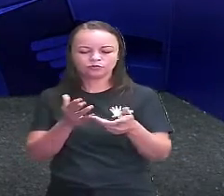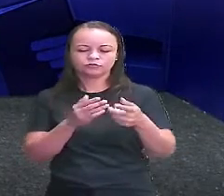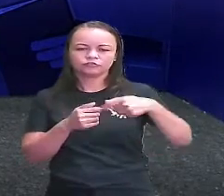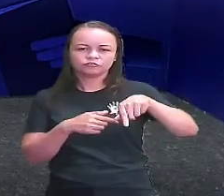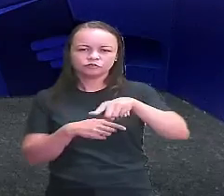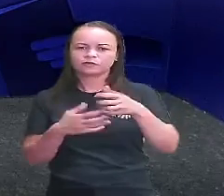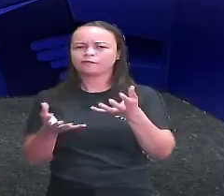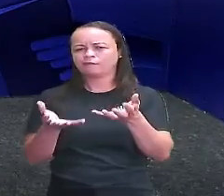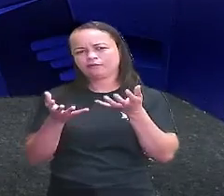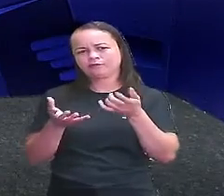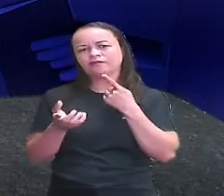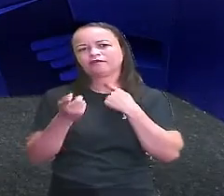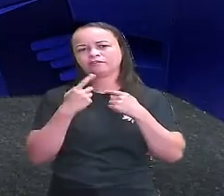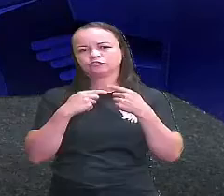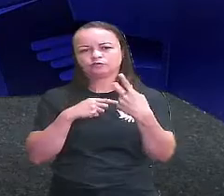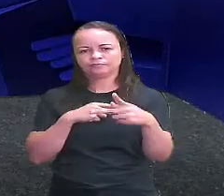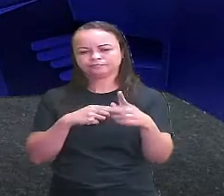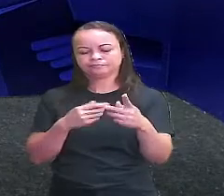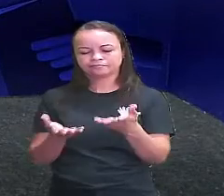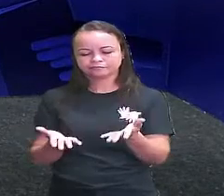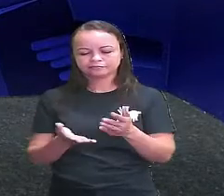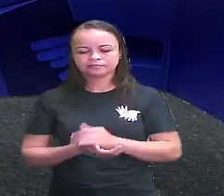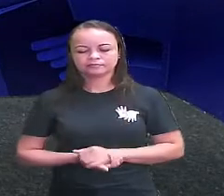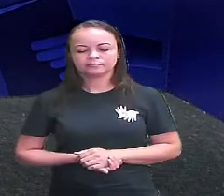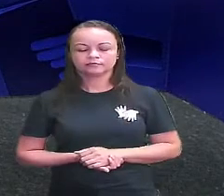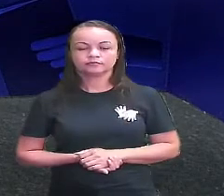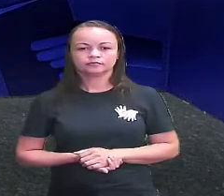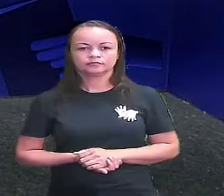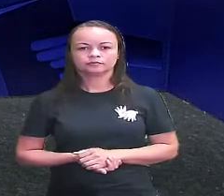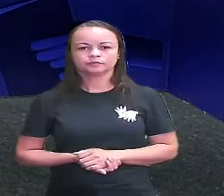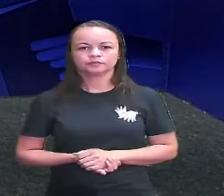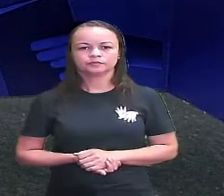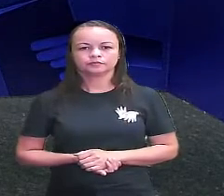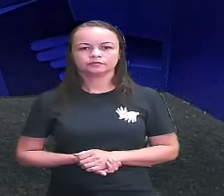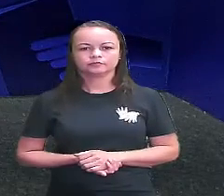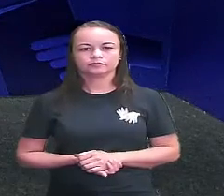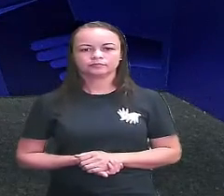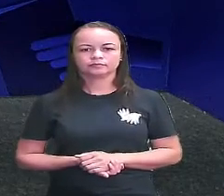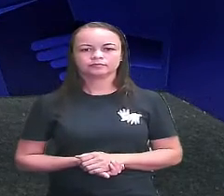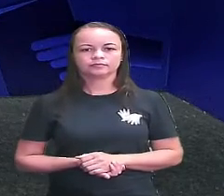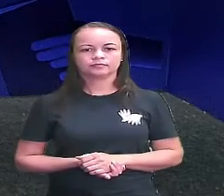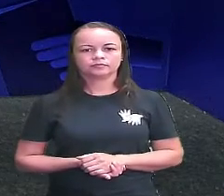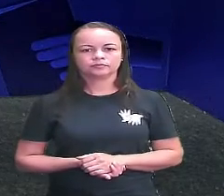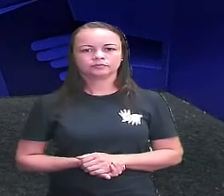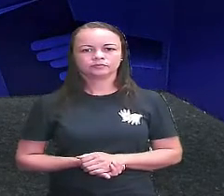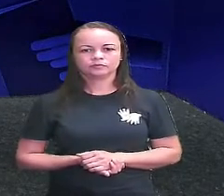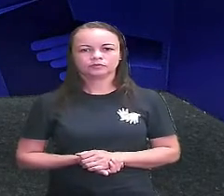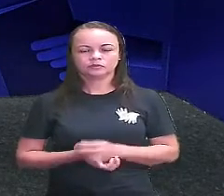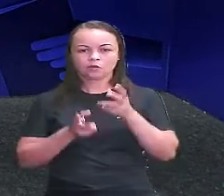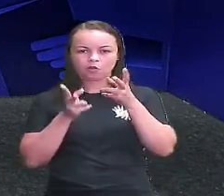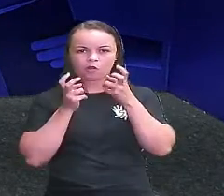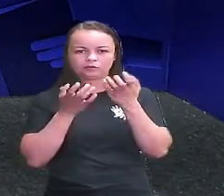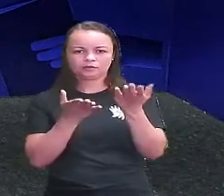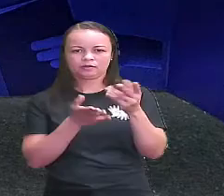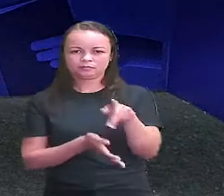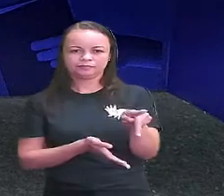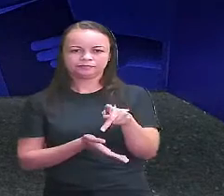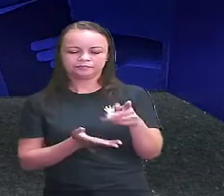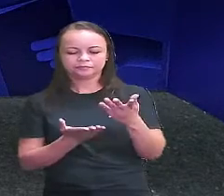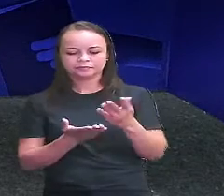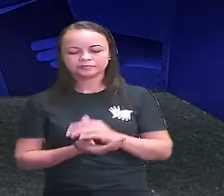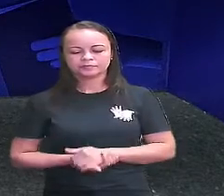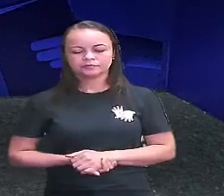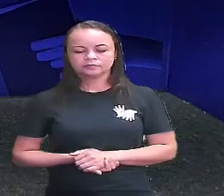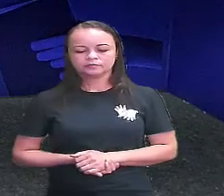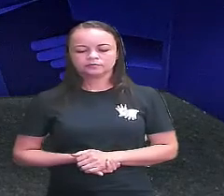quiser, tá? Você pode desenhar, ó, Vou fazer aqui o